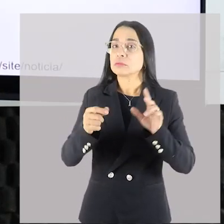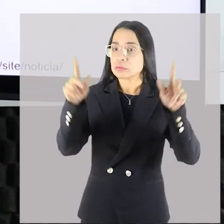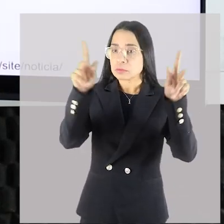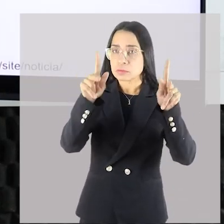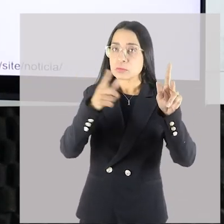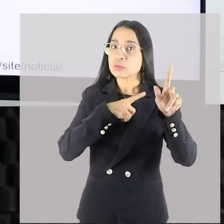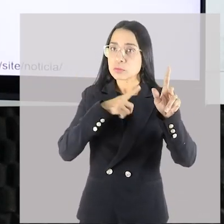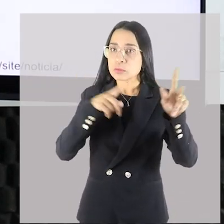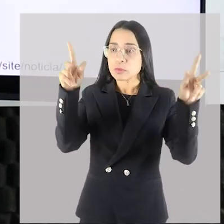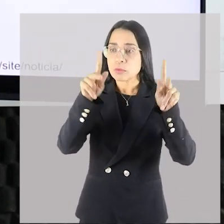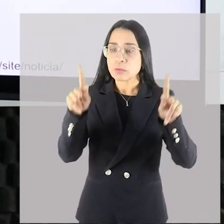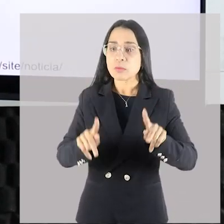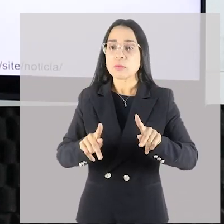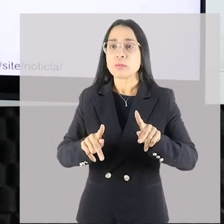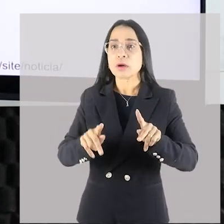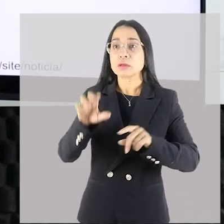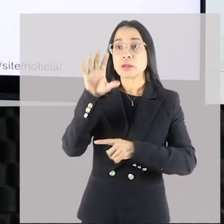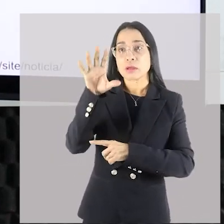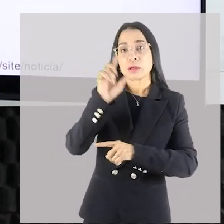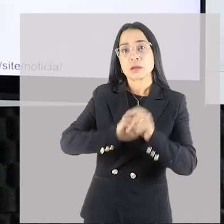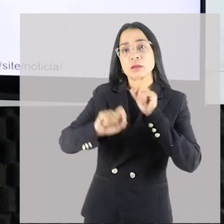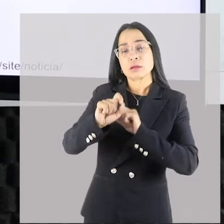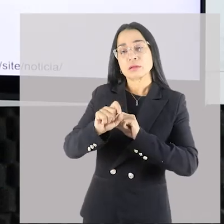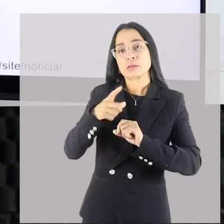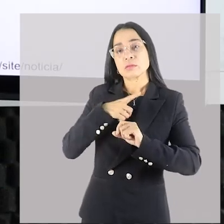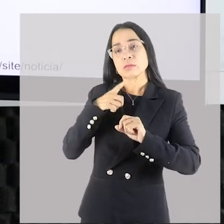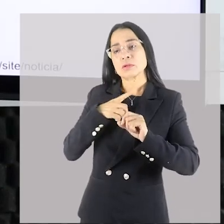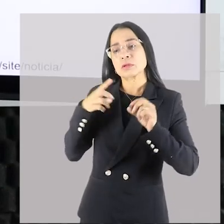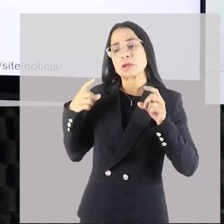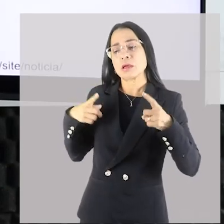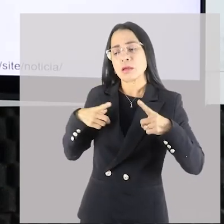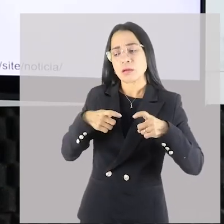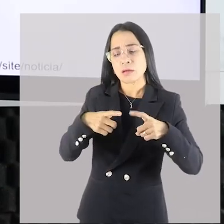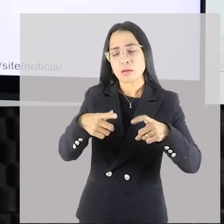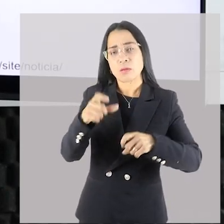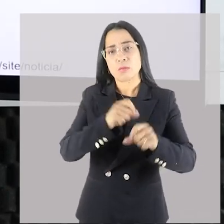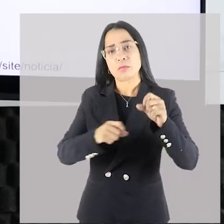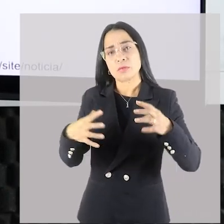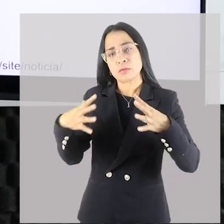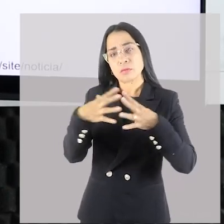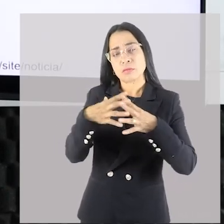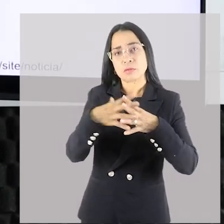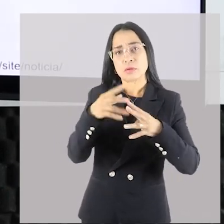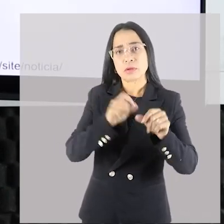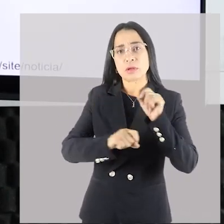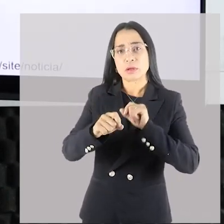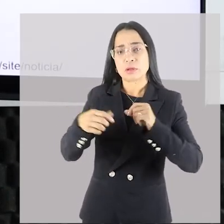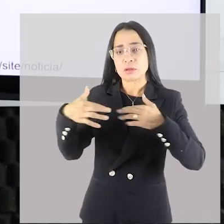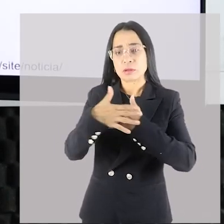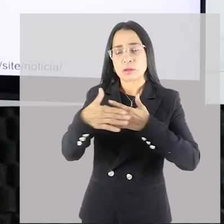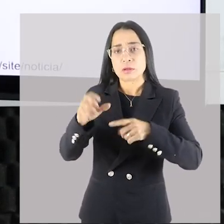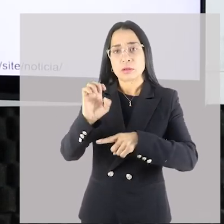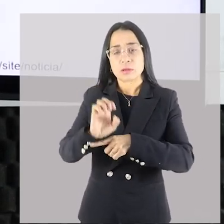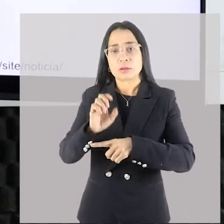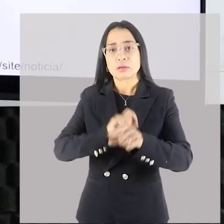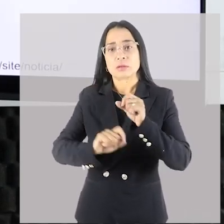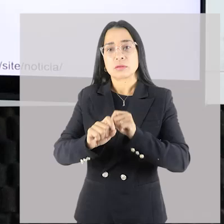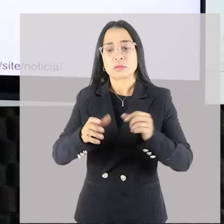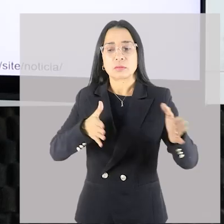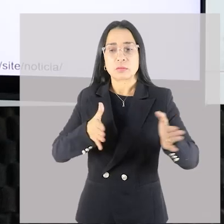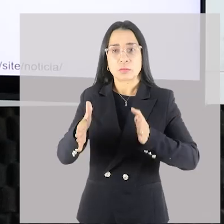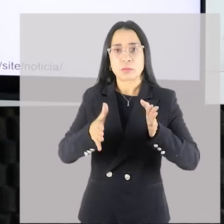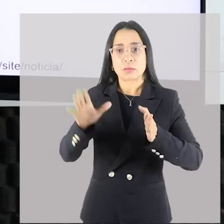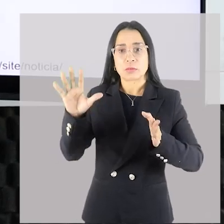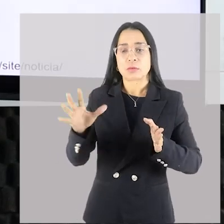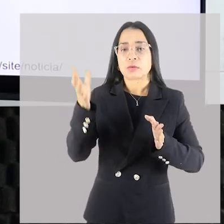aquela região que viviam em grandes confrontos entre as cidades-estados. Aí, no período